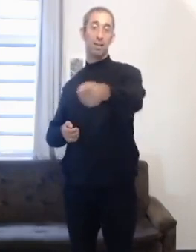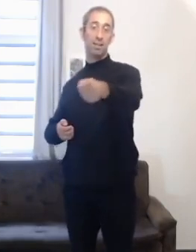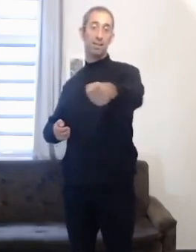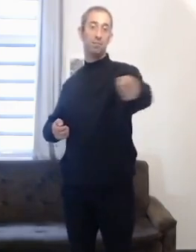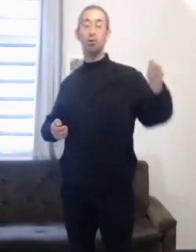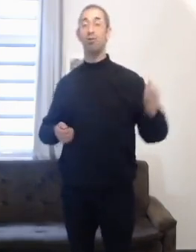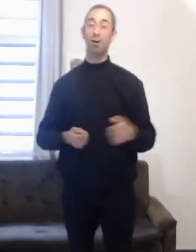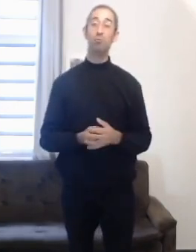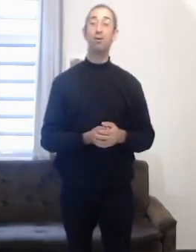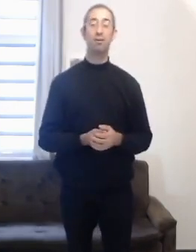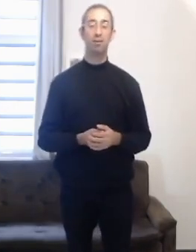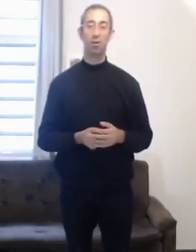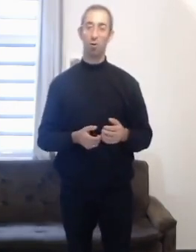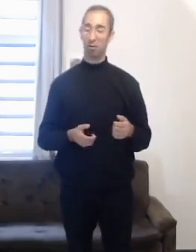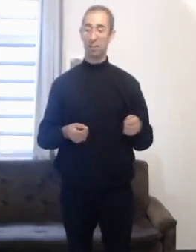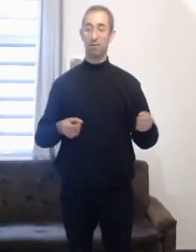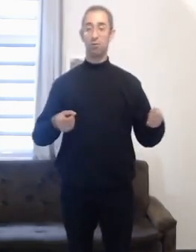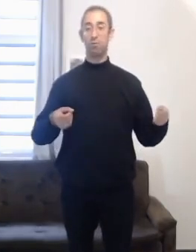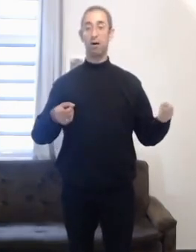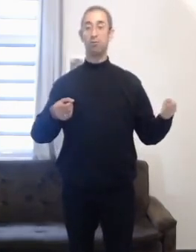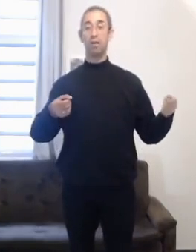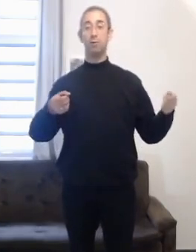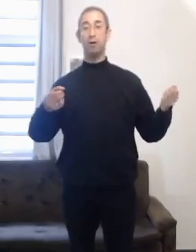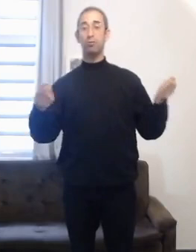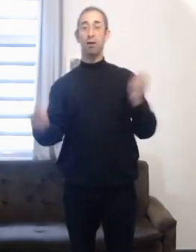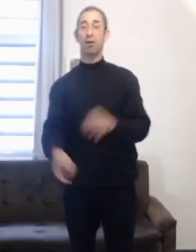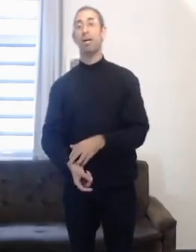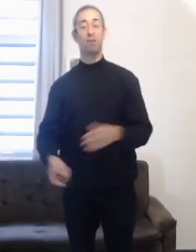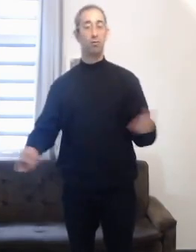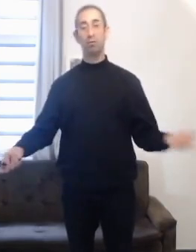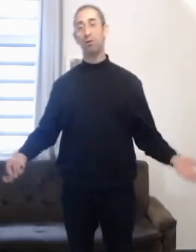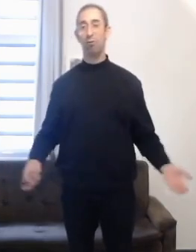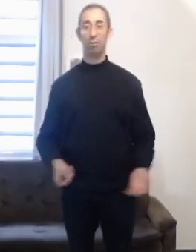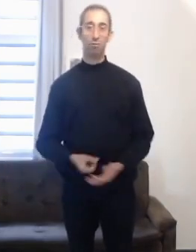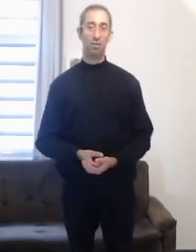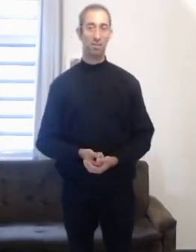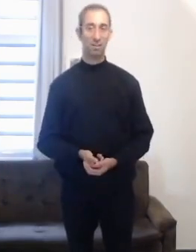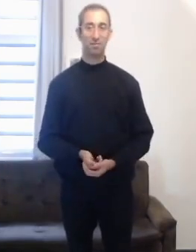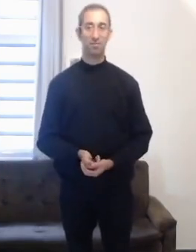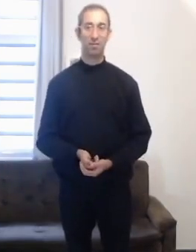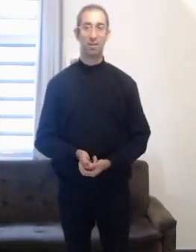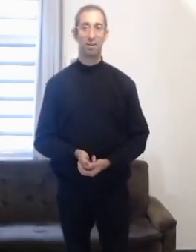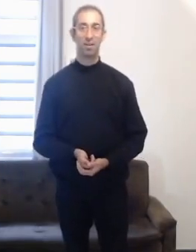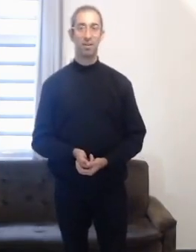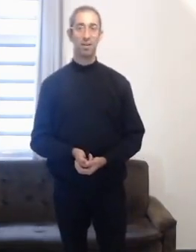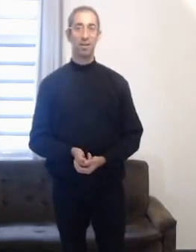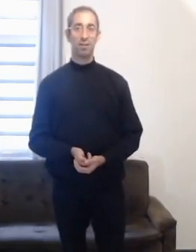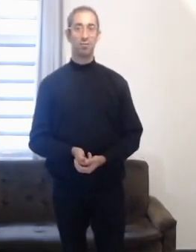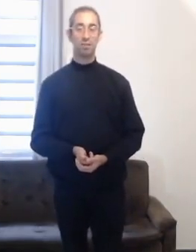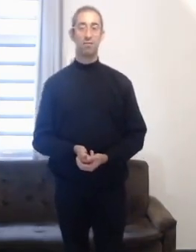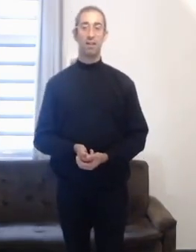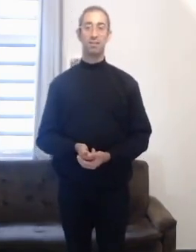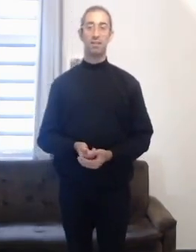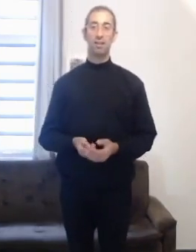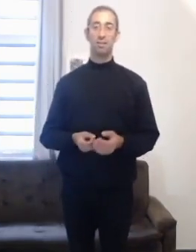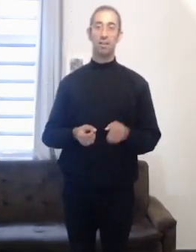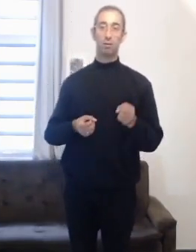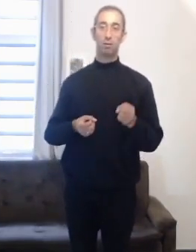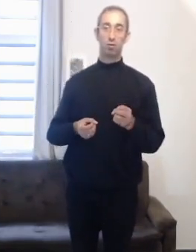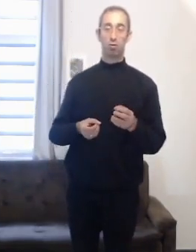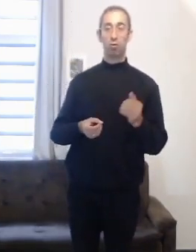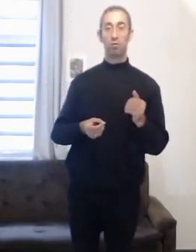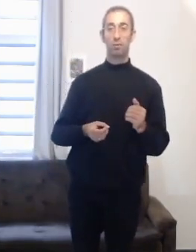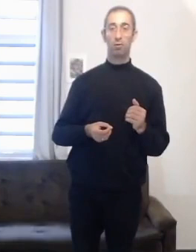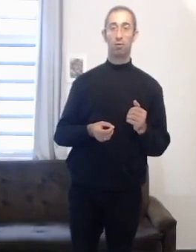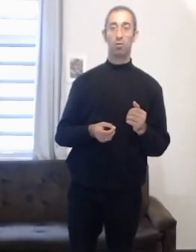a mangueira e molhou a rua. Ou alguém estava com um balde de água caiu na rua e molhou a rua, né? Então, vocês bem, assim,